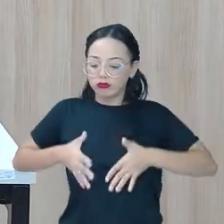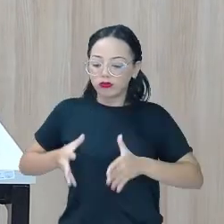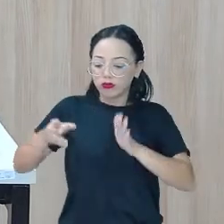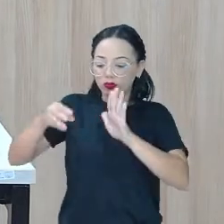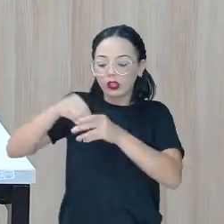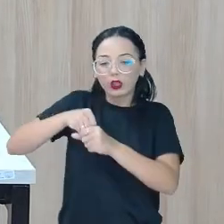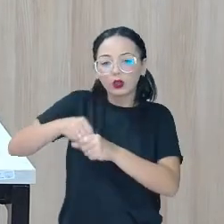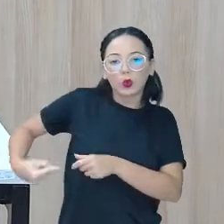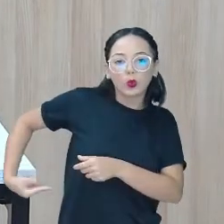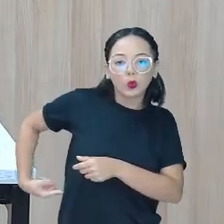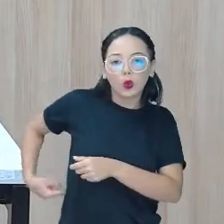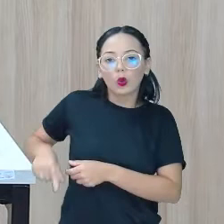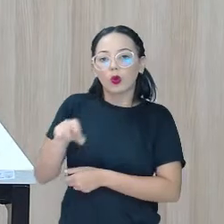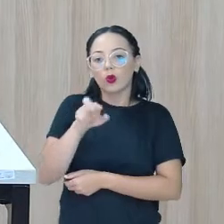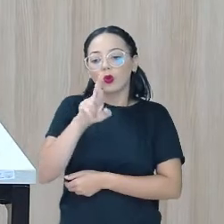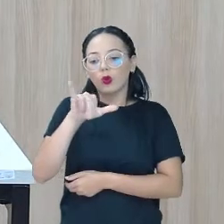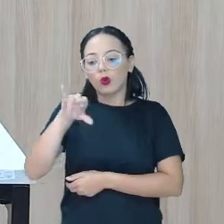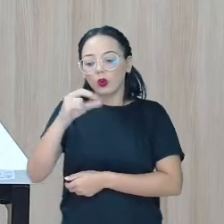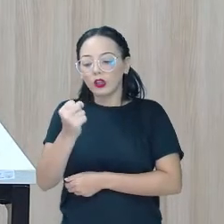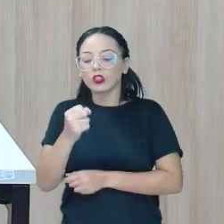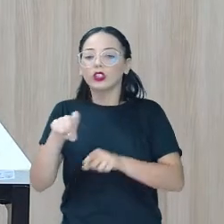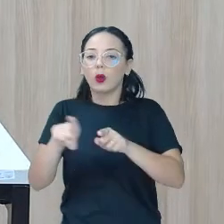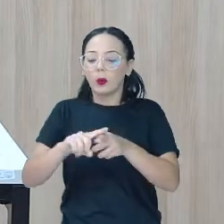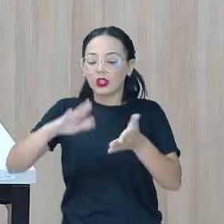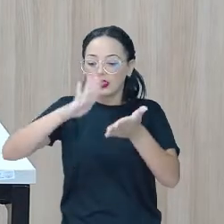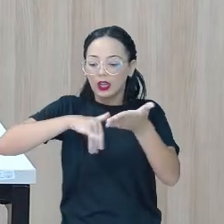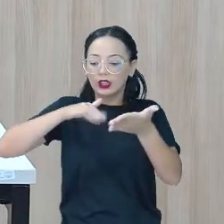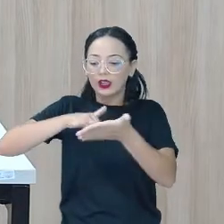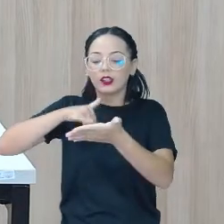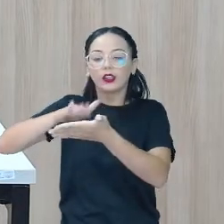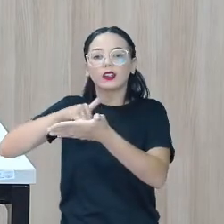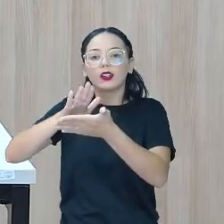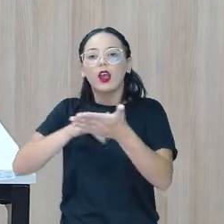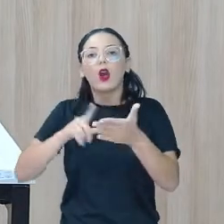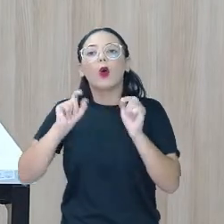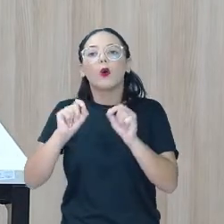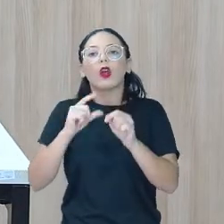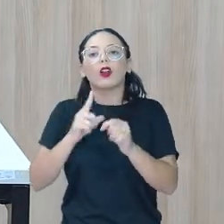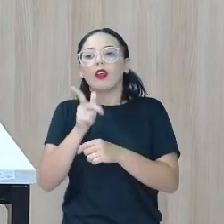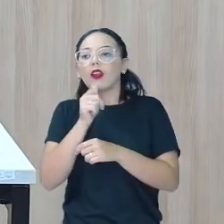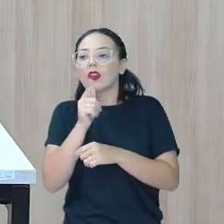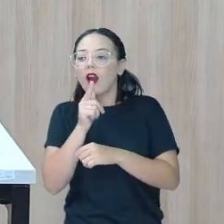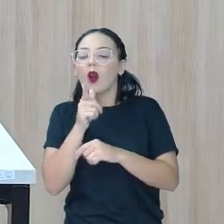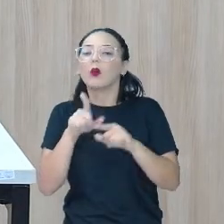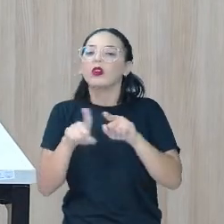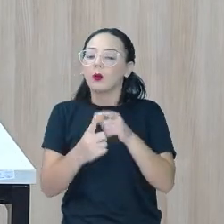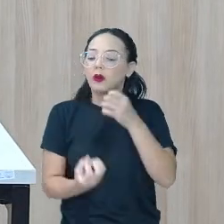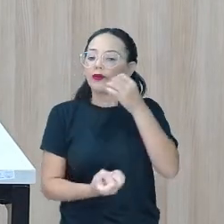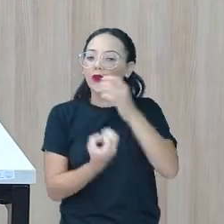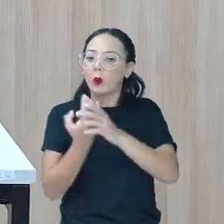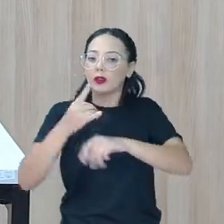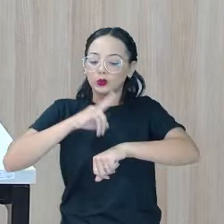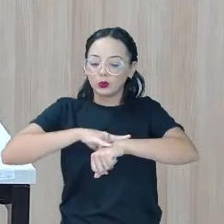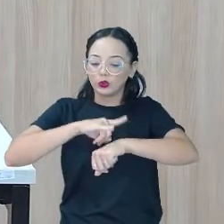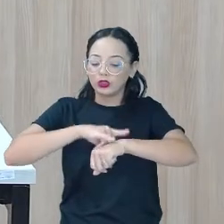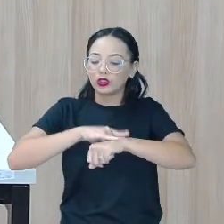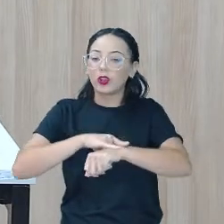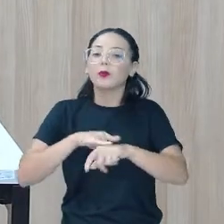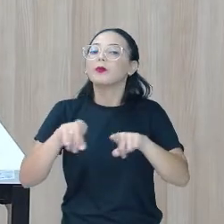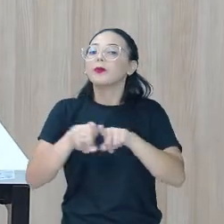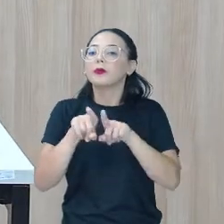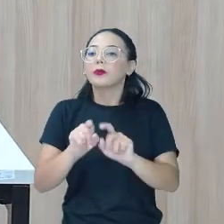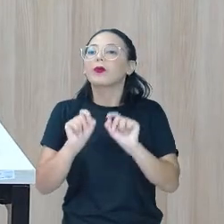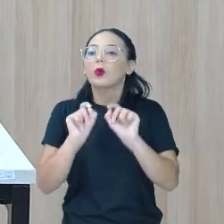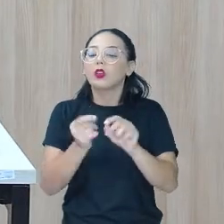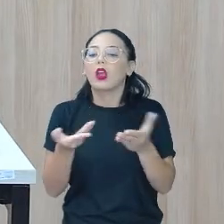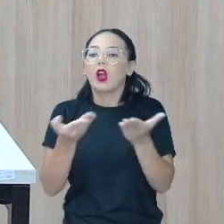nossos rins vão eliminar juntamente aí com o excesso de água, a questão aí da formação da urina, e também